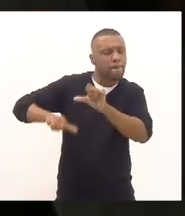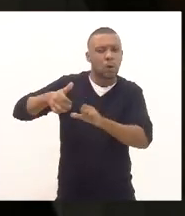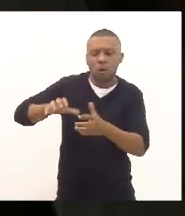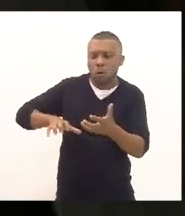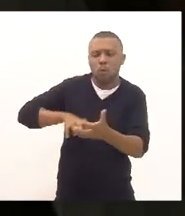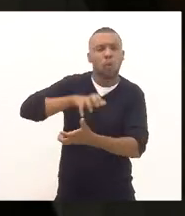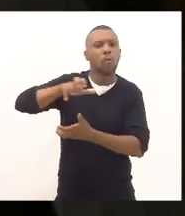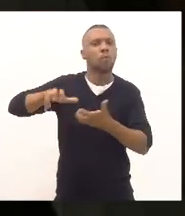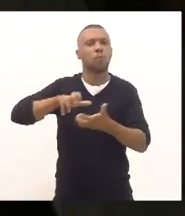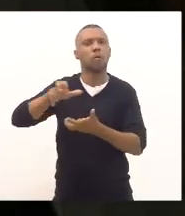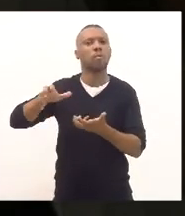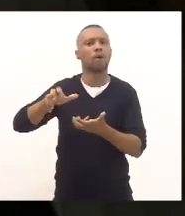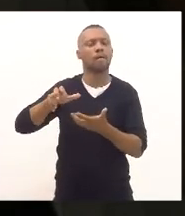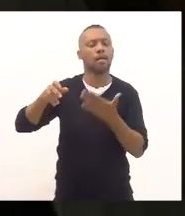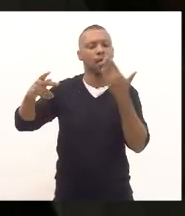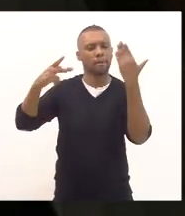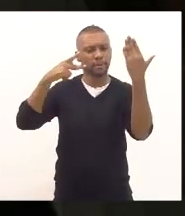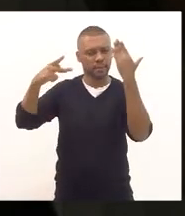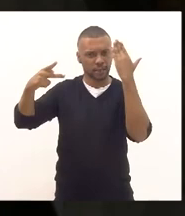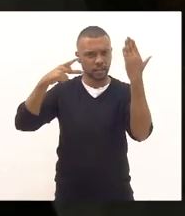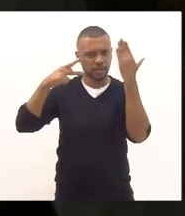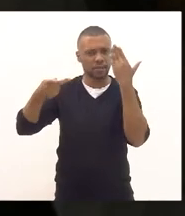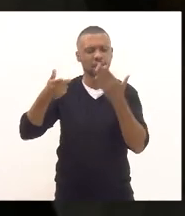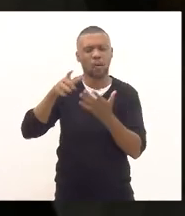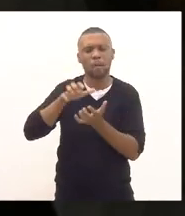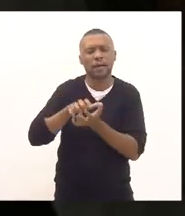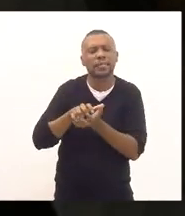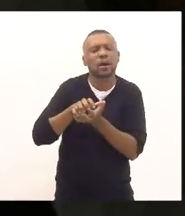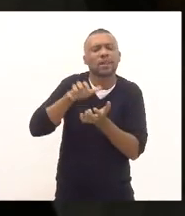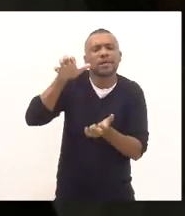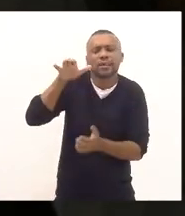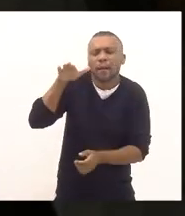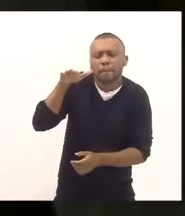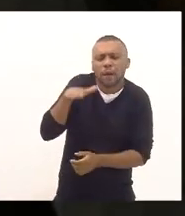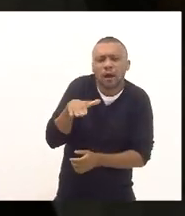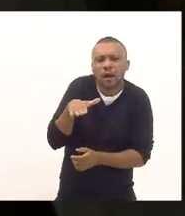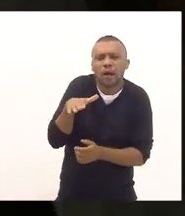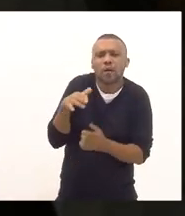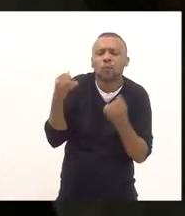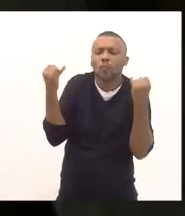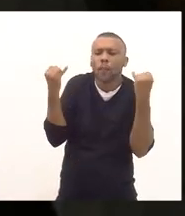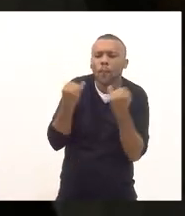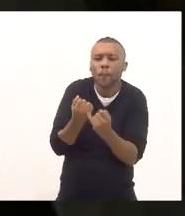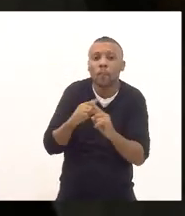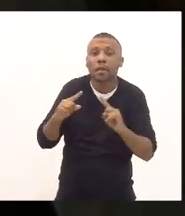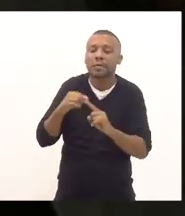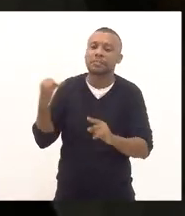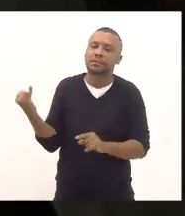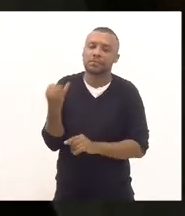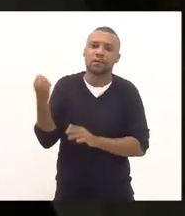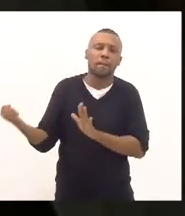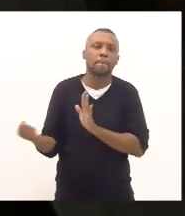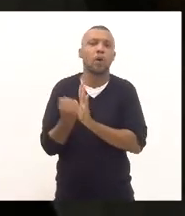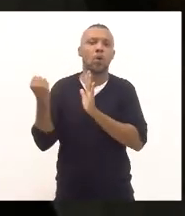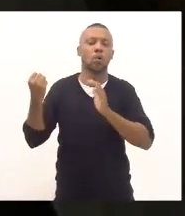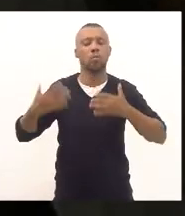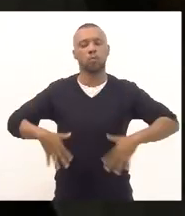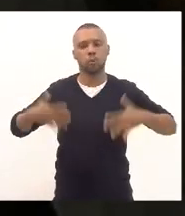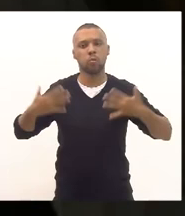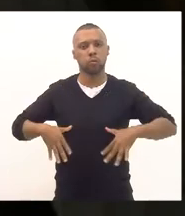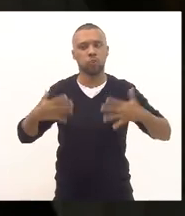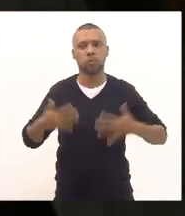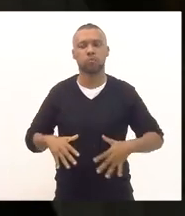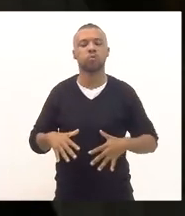no Brasil naqueles tempos não é uma Senhorinha é pequeno aparentemente frágil mas de grande força de grande